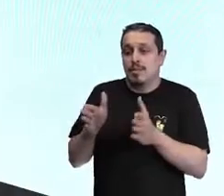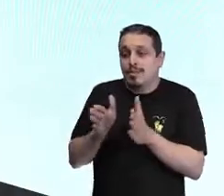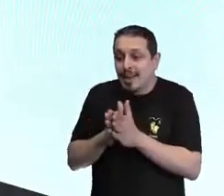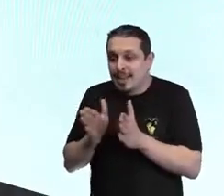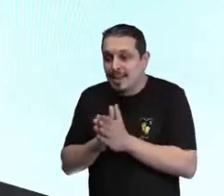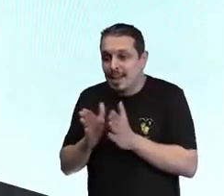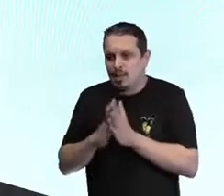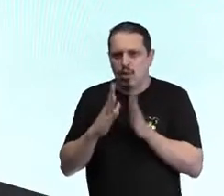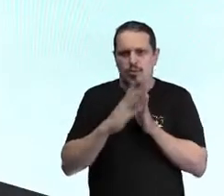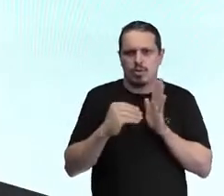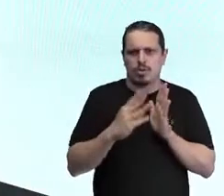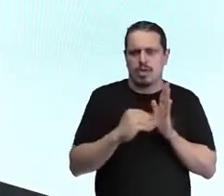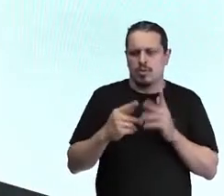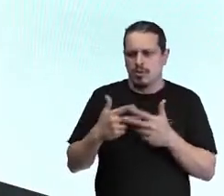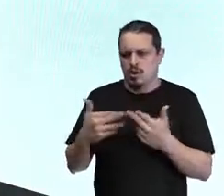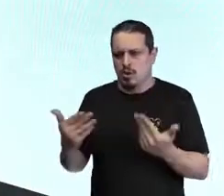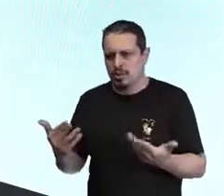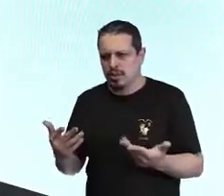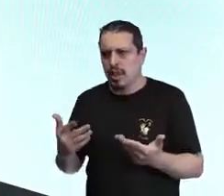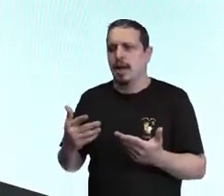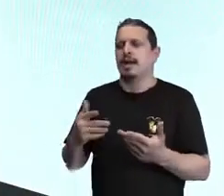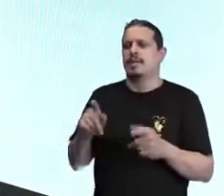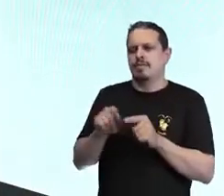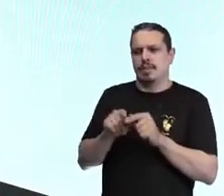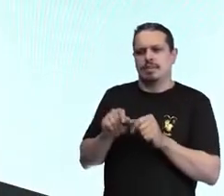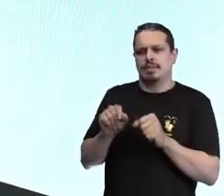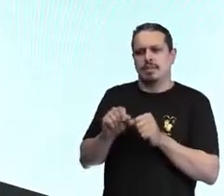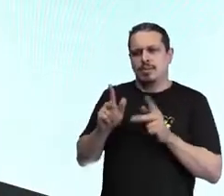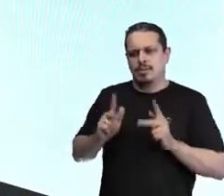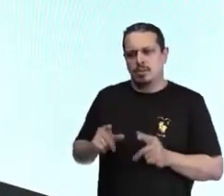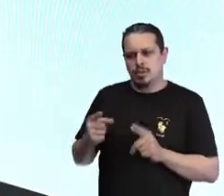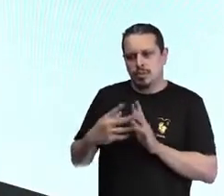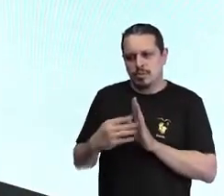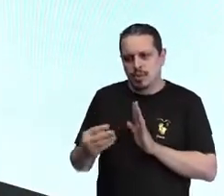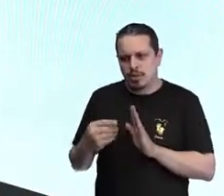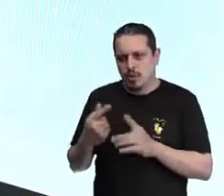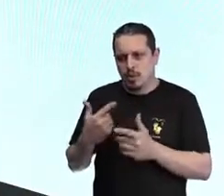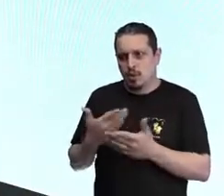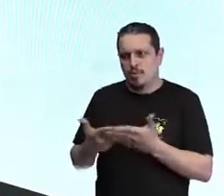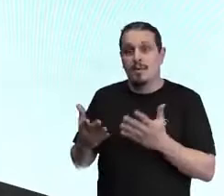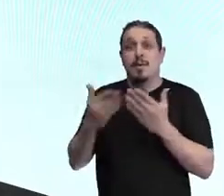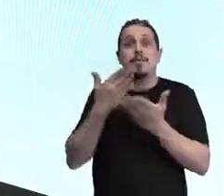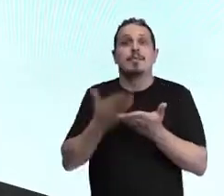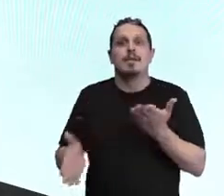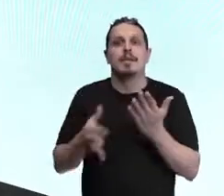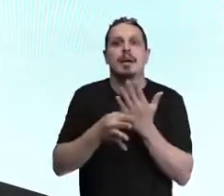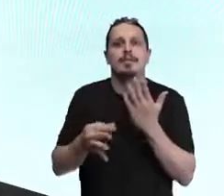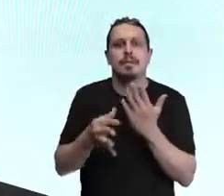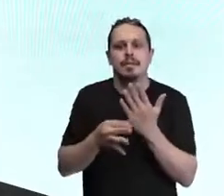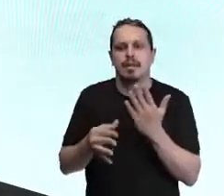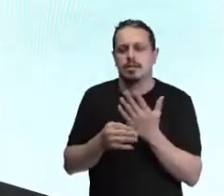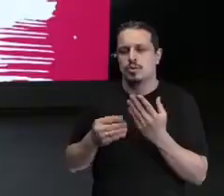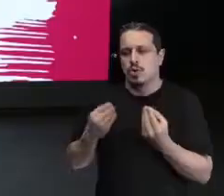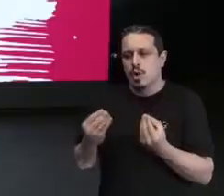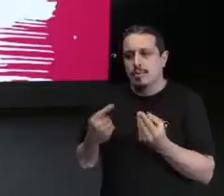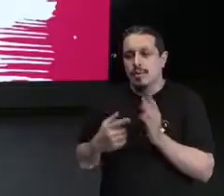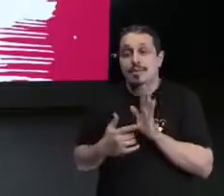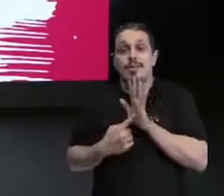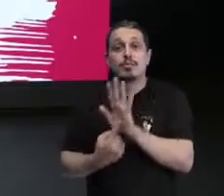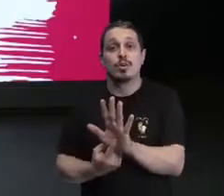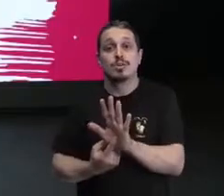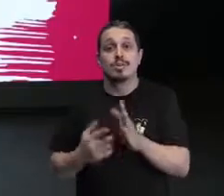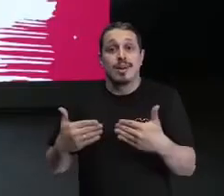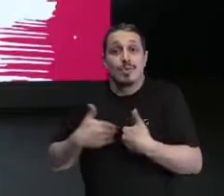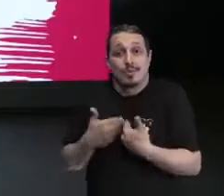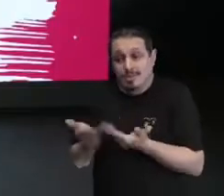fazia coisas que bebês típicos fazem. E aí ele perdeu essas habilidades e foi quando o autismo se manifestou de forma mais